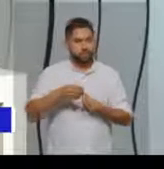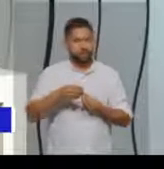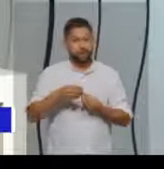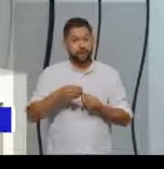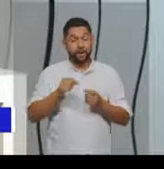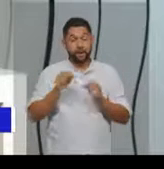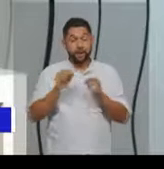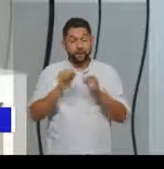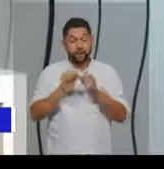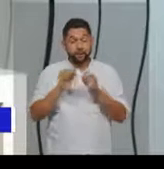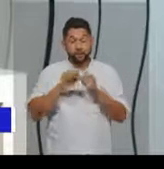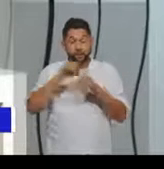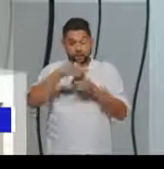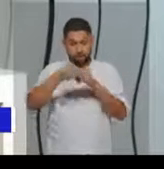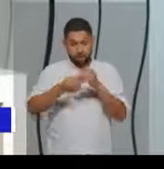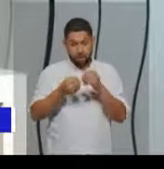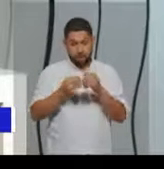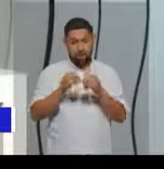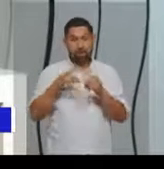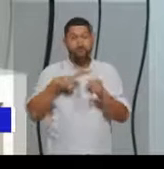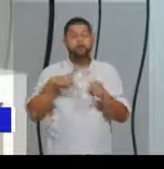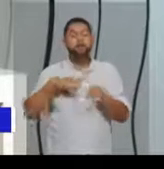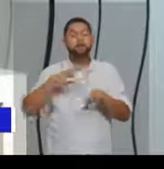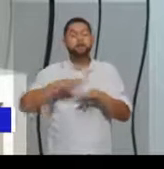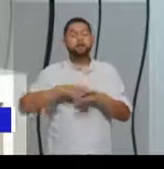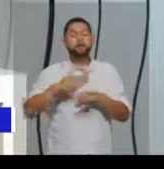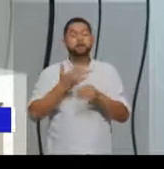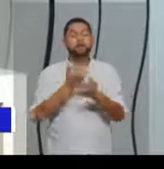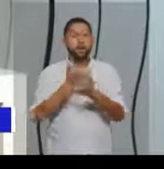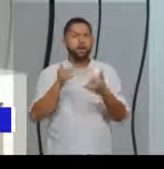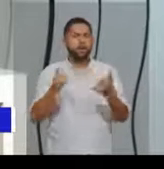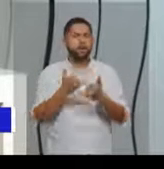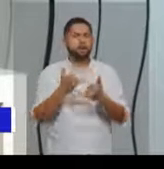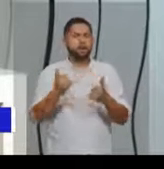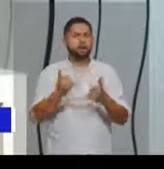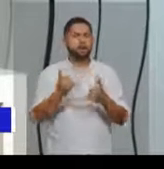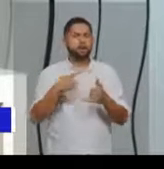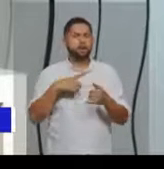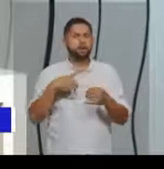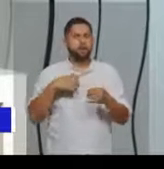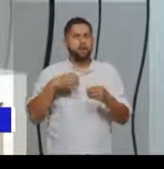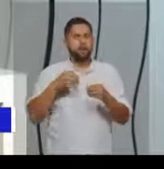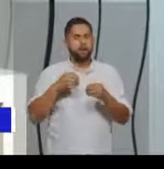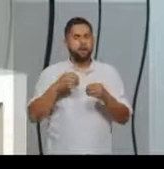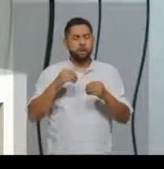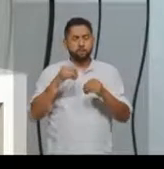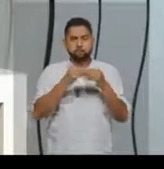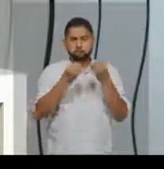moléculas, elas agora têm mais energia para se colidirem. Se elas